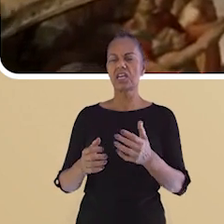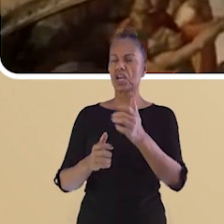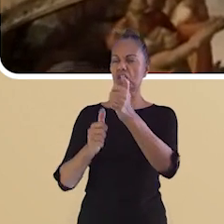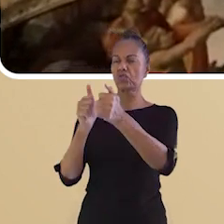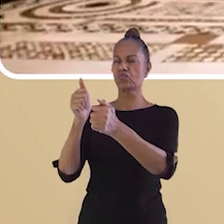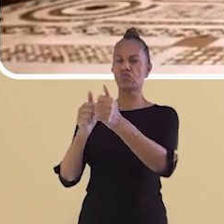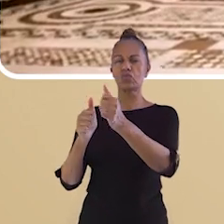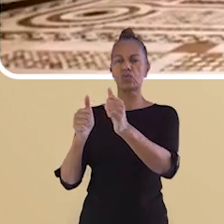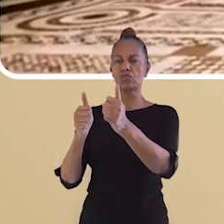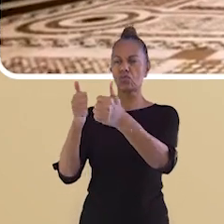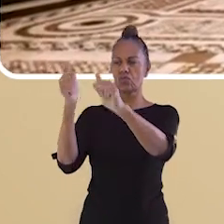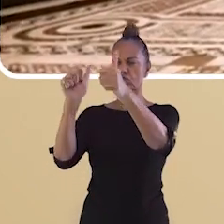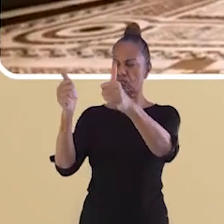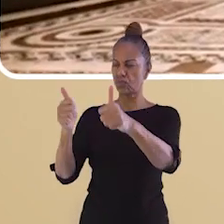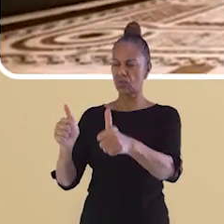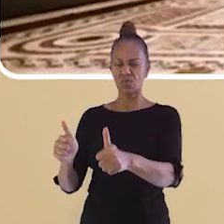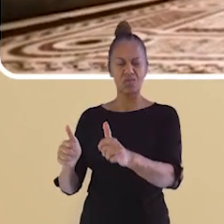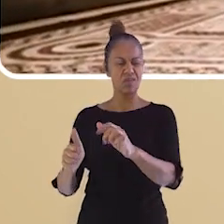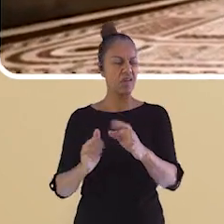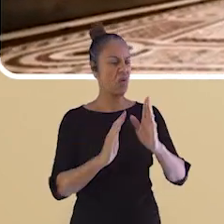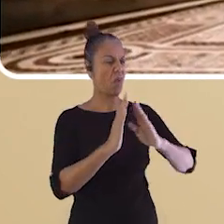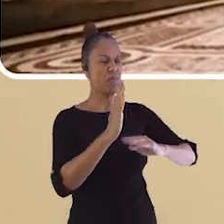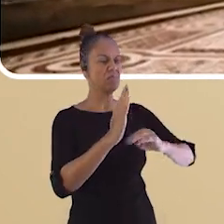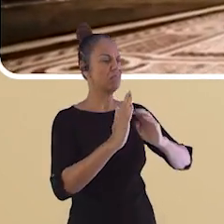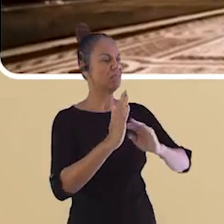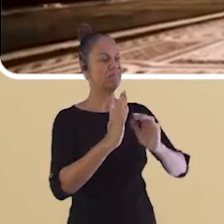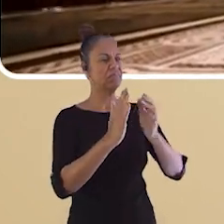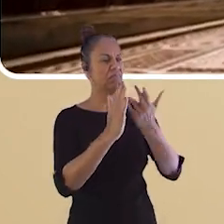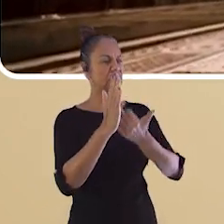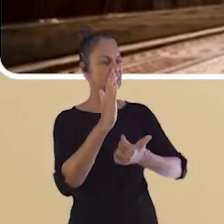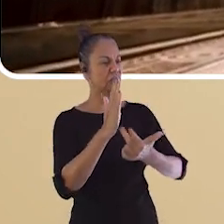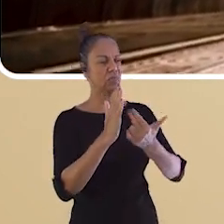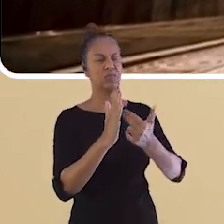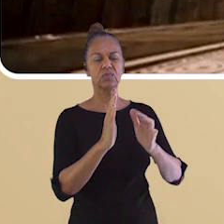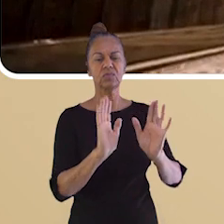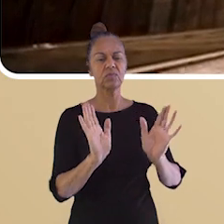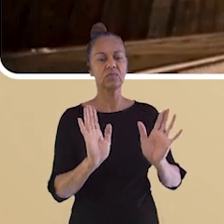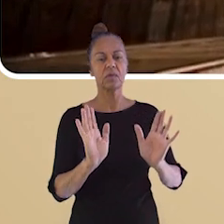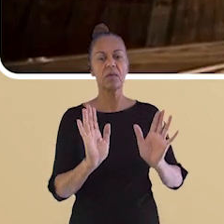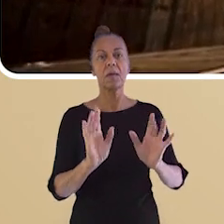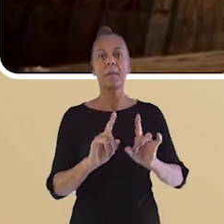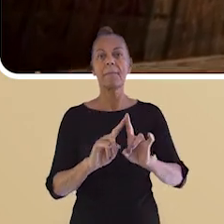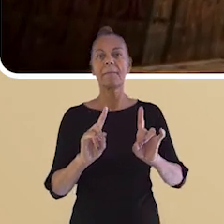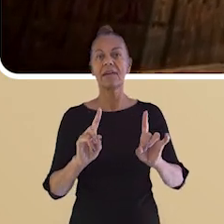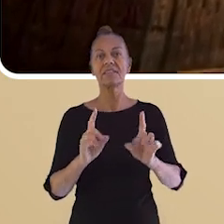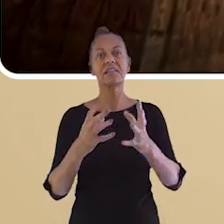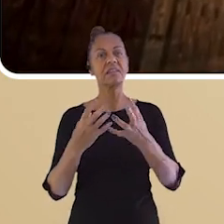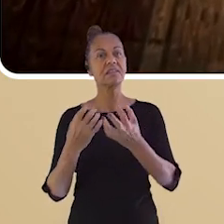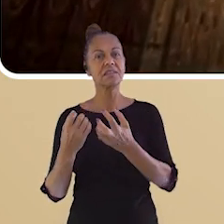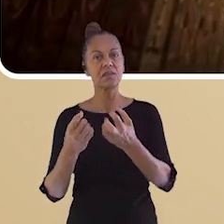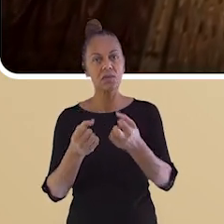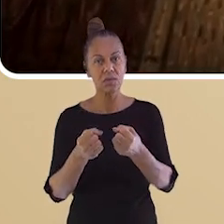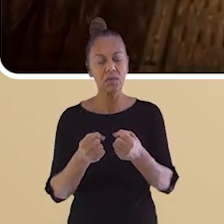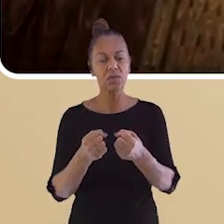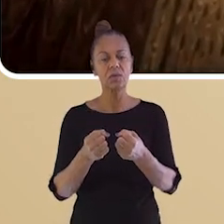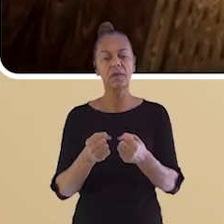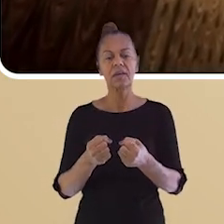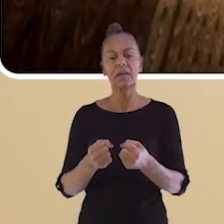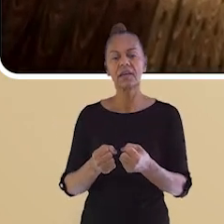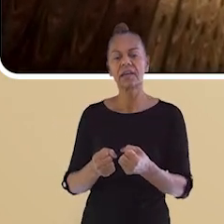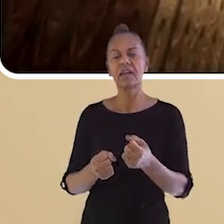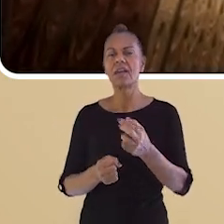Roma. Por mais que Michelangelo protestasse, dizendo que era escultor e não pintor, não se nega um pedido ao Papa, não é